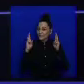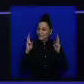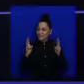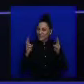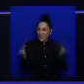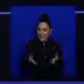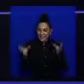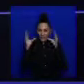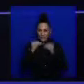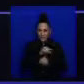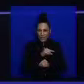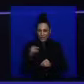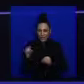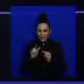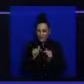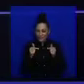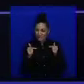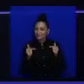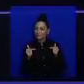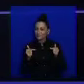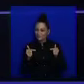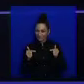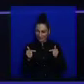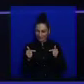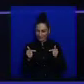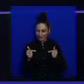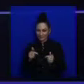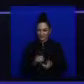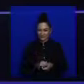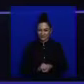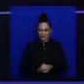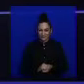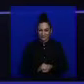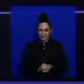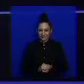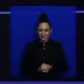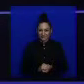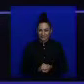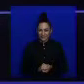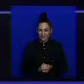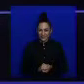Dedos cruzados, será que essa noite é a sua noite da sorte?